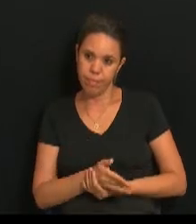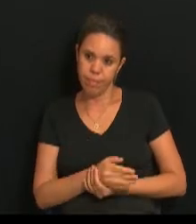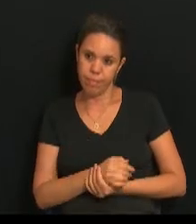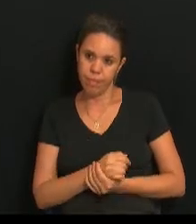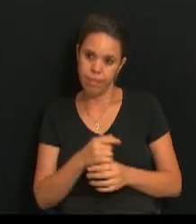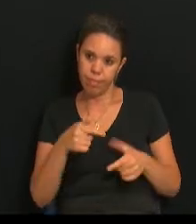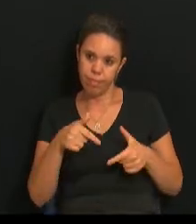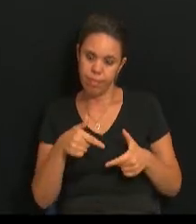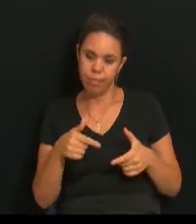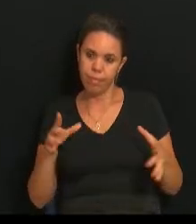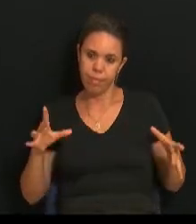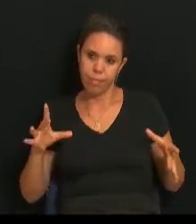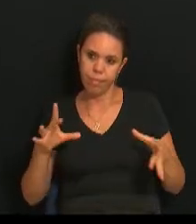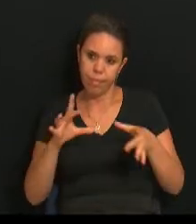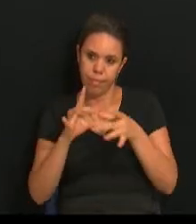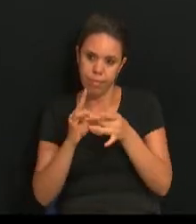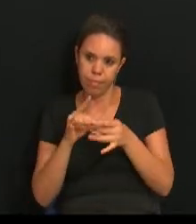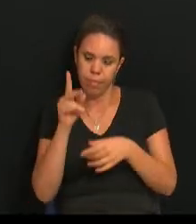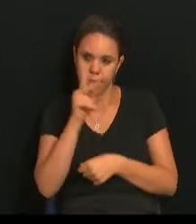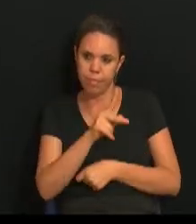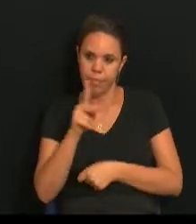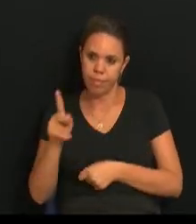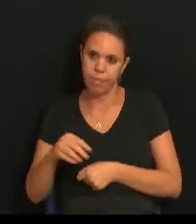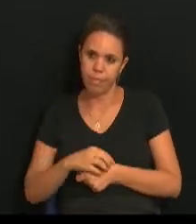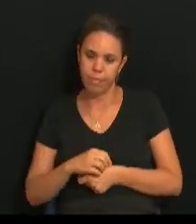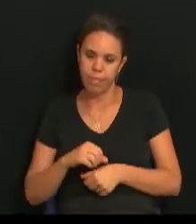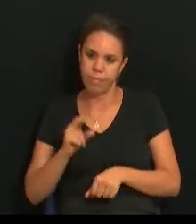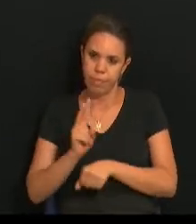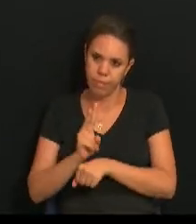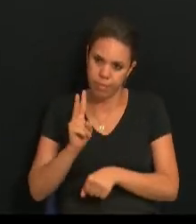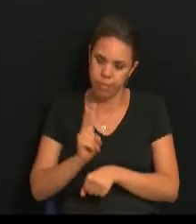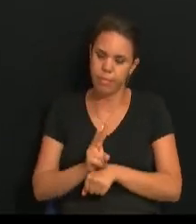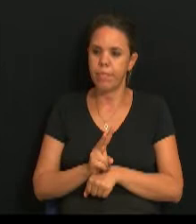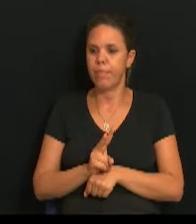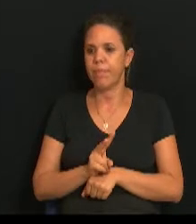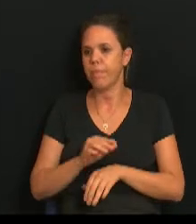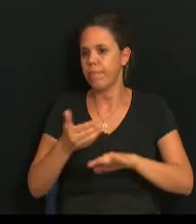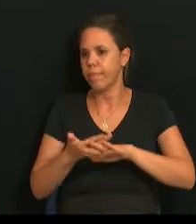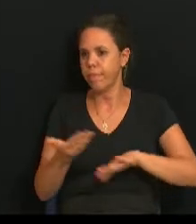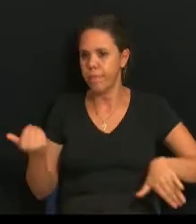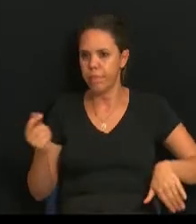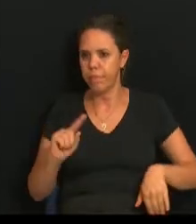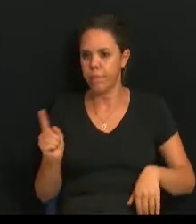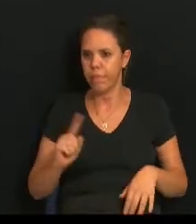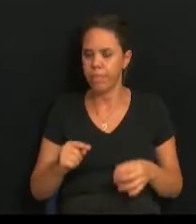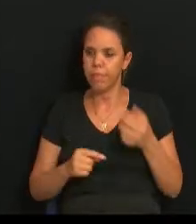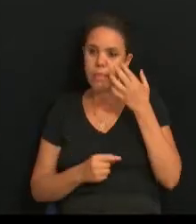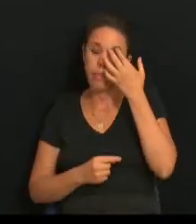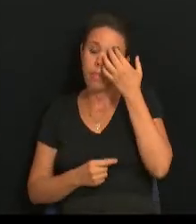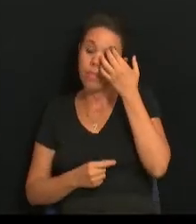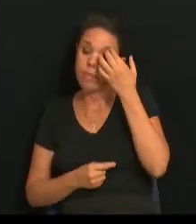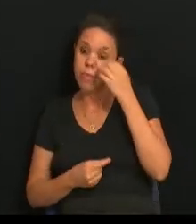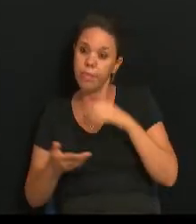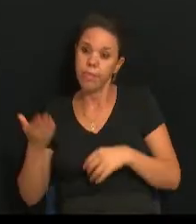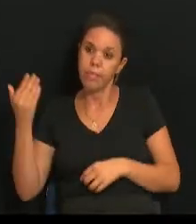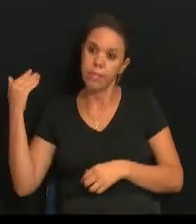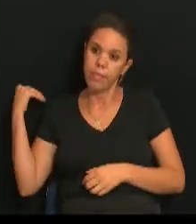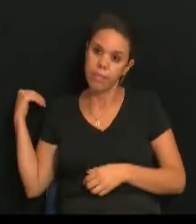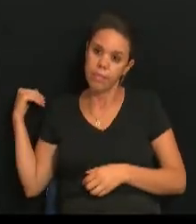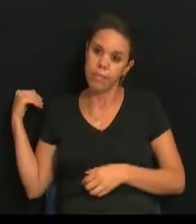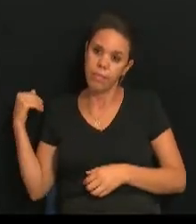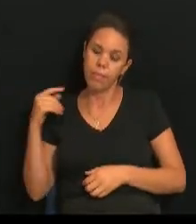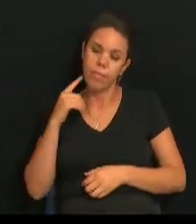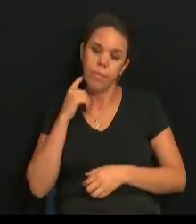trabalha em parceria com o professor, pois o cuidar e o educar não se separam. E antigamente, né, havia